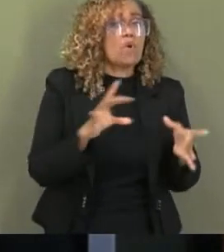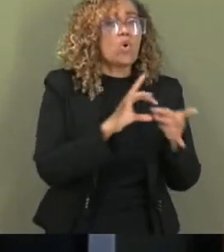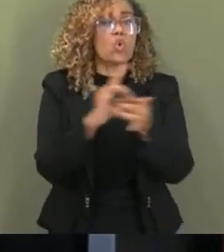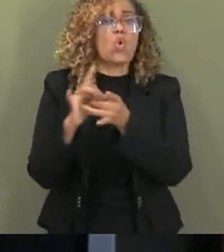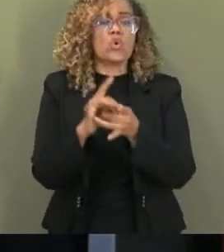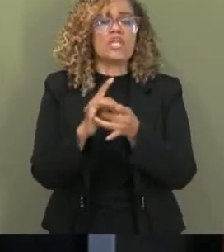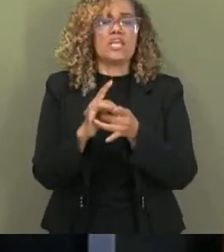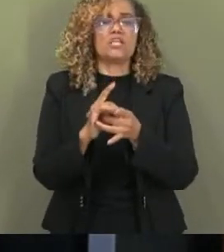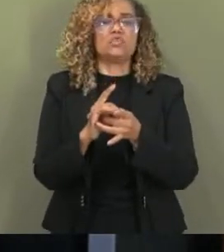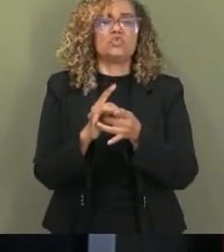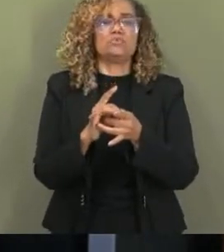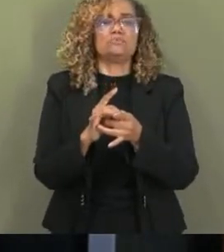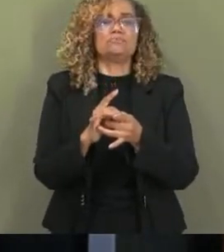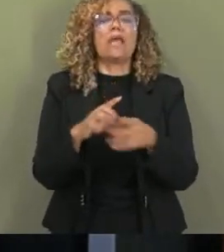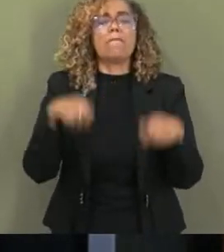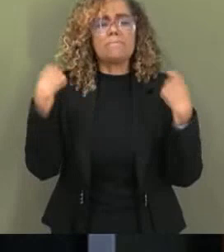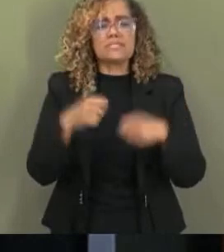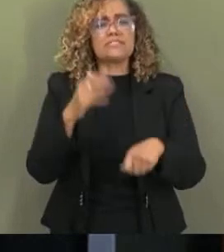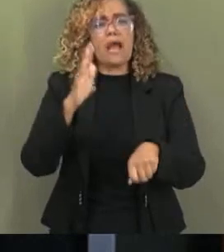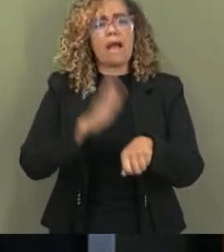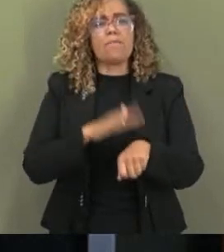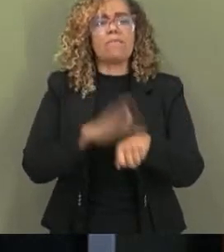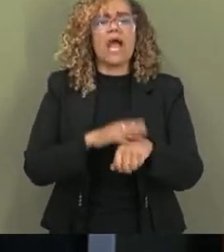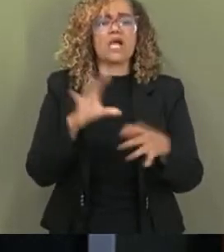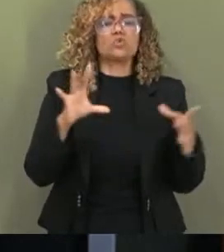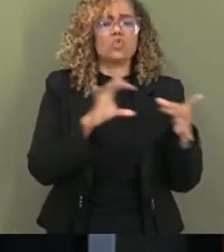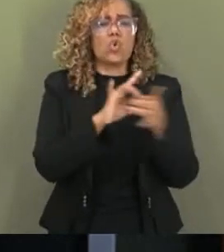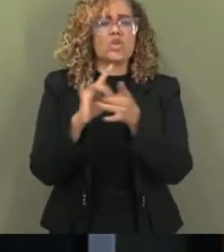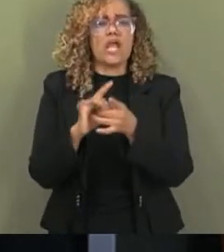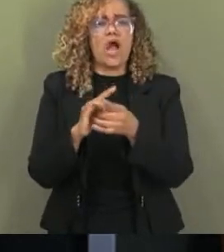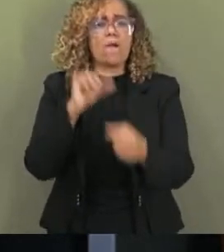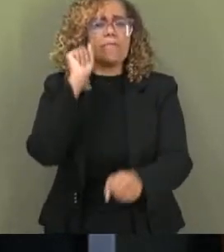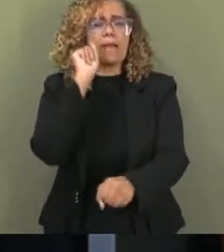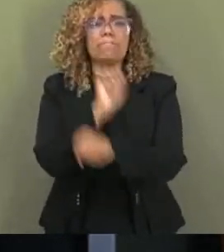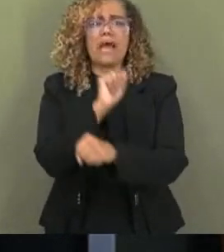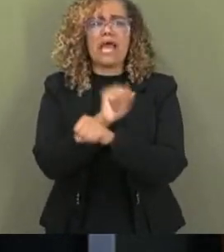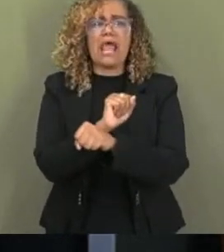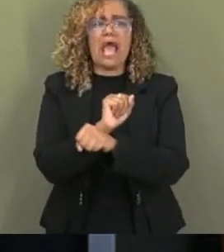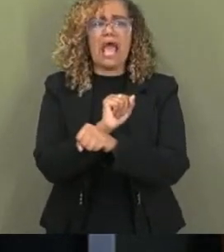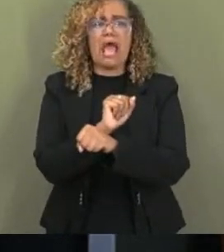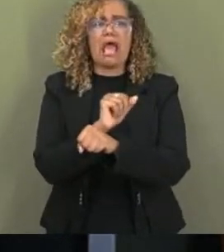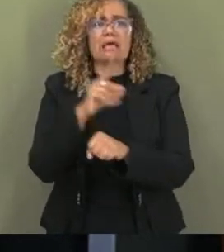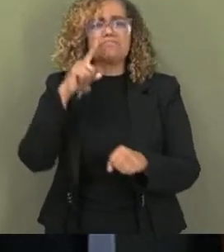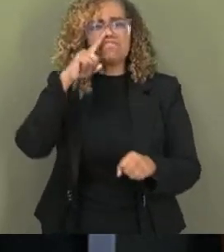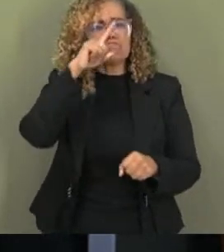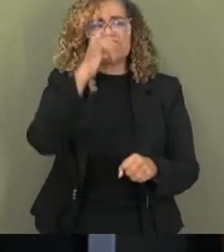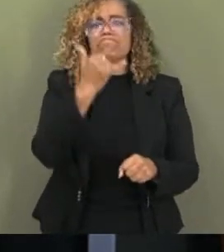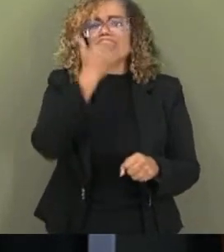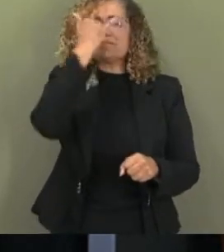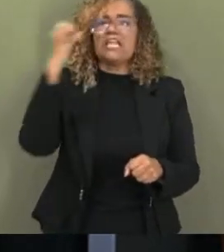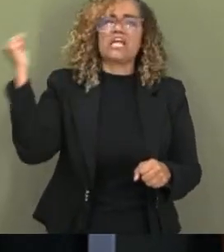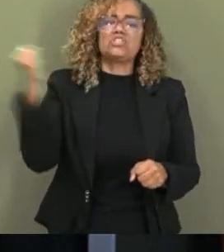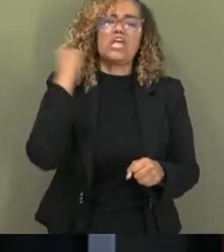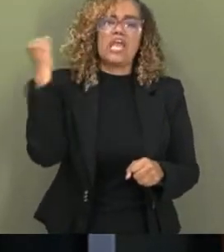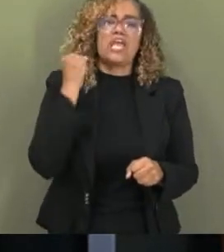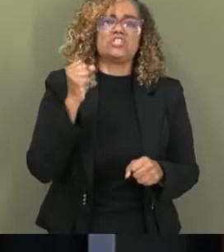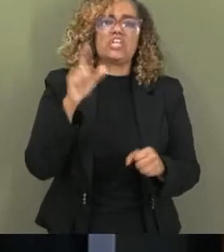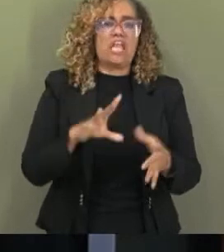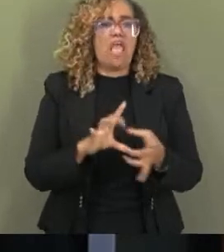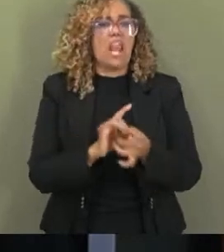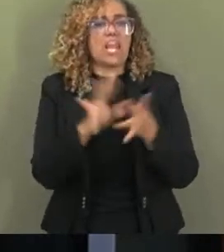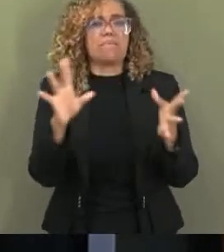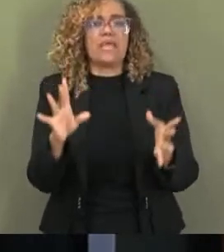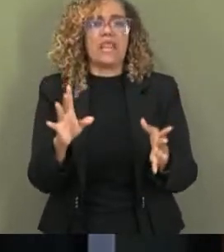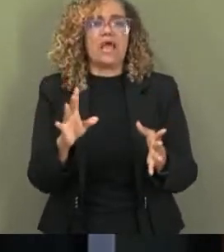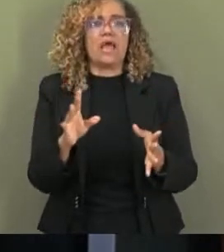hora mais do que nunca de união para barrarmos essa tragédia que seria a descriminalização